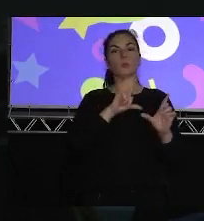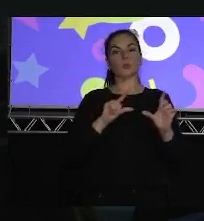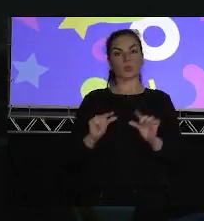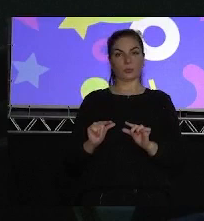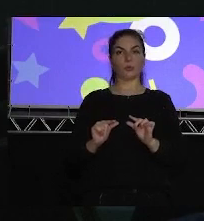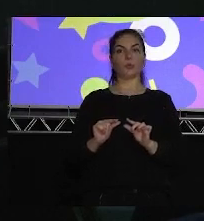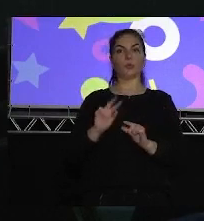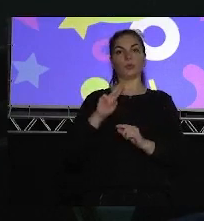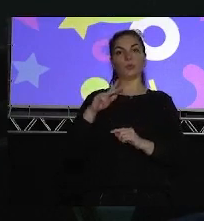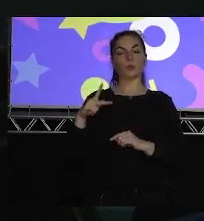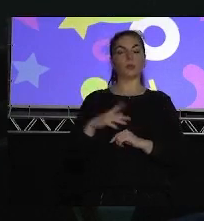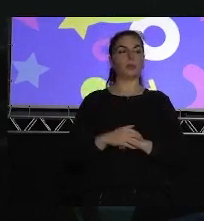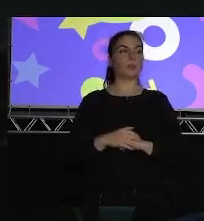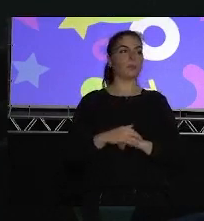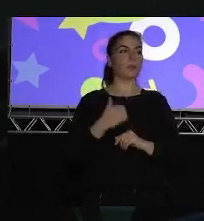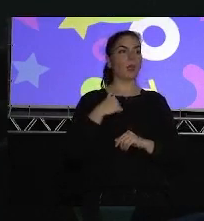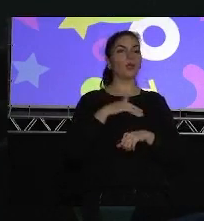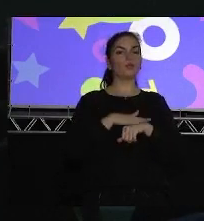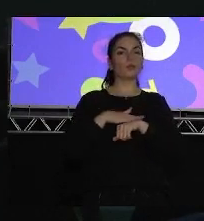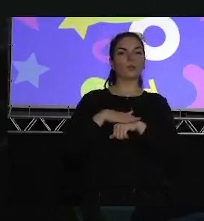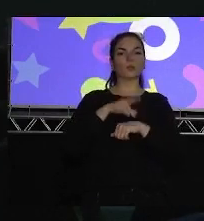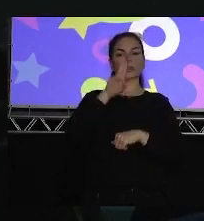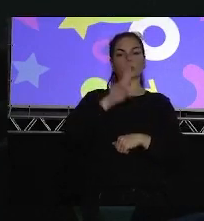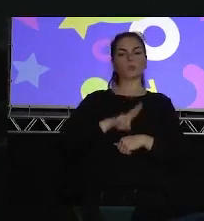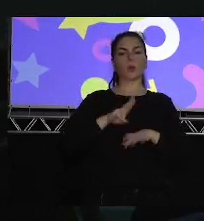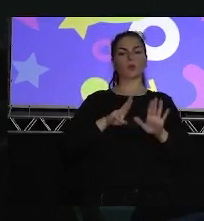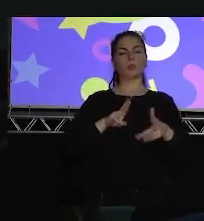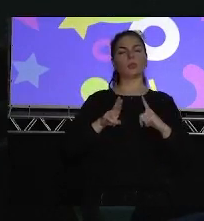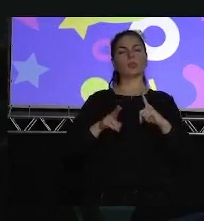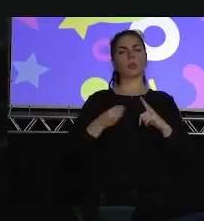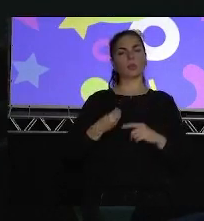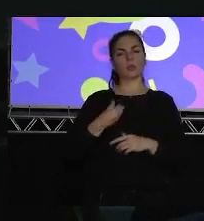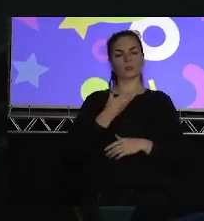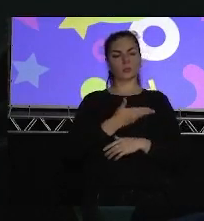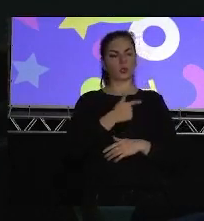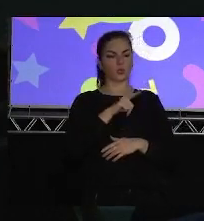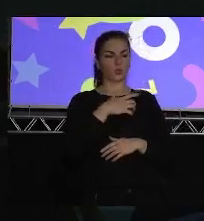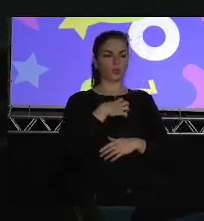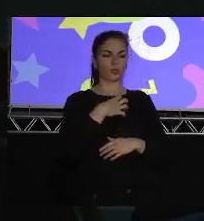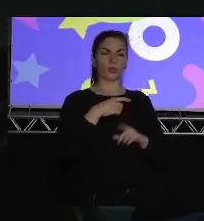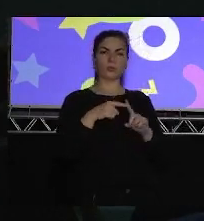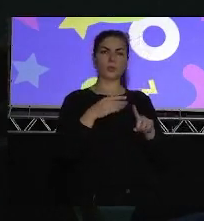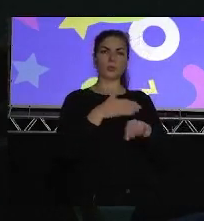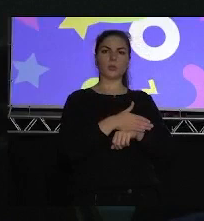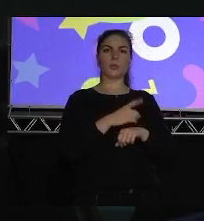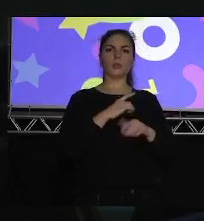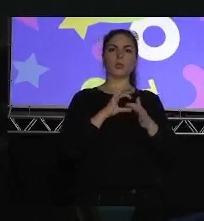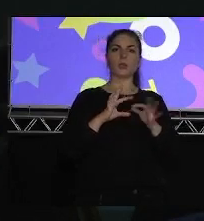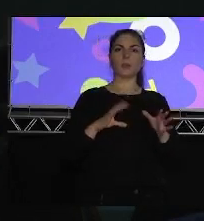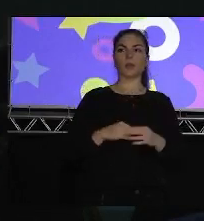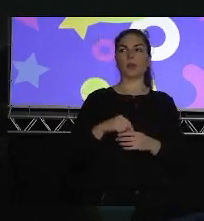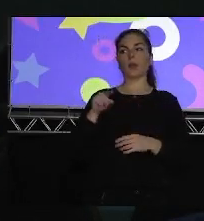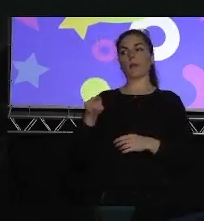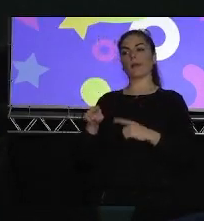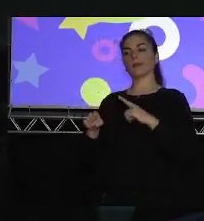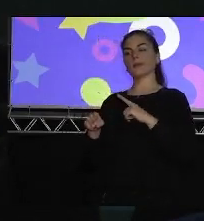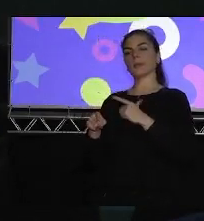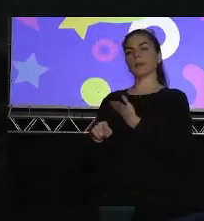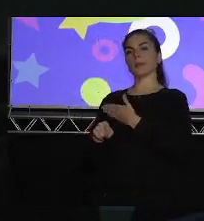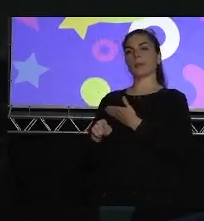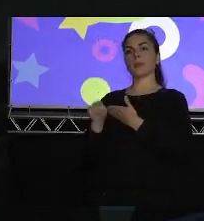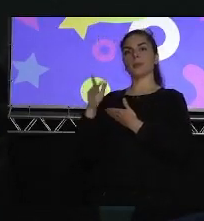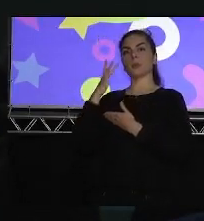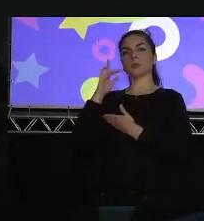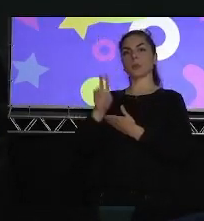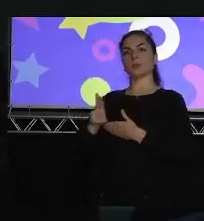no upstream. Eu fui lá conversar com o usuário, ah, mas isso aqui já existe aqui no outro módulo, só tu não tem acesso, tem que liberar. Ou ele precisa de um treinamento, não está sabendo